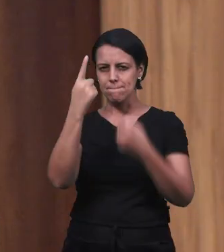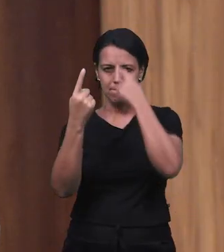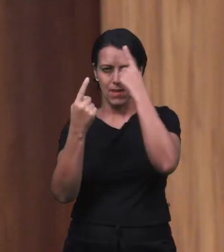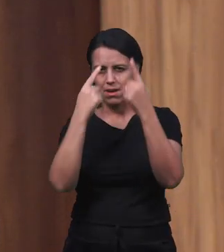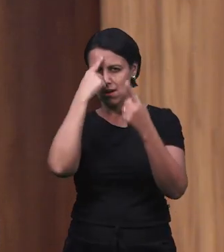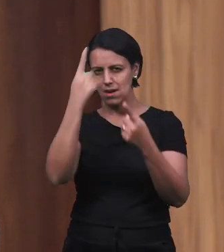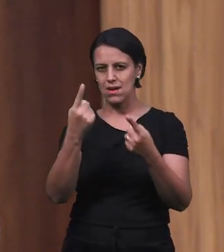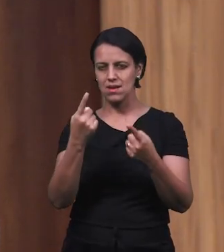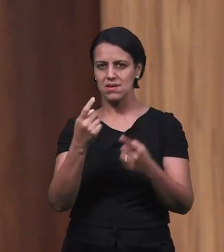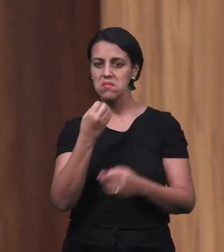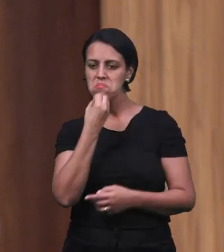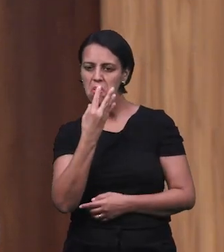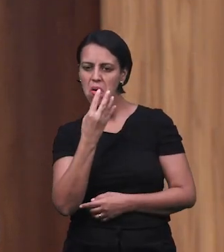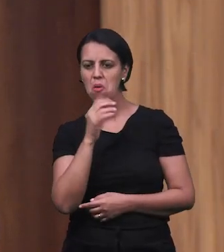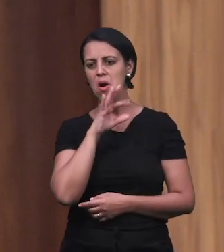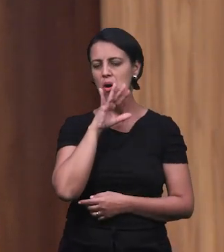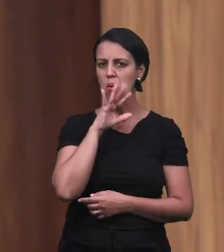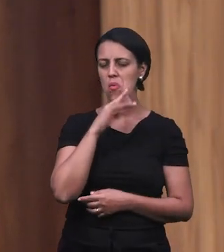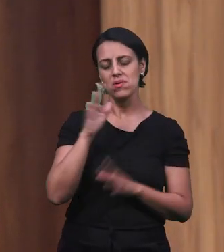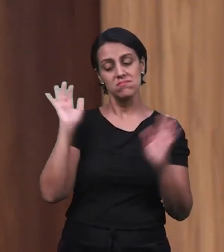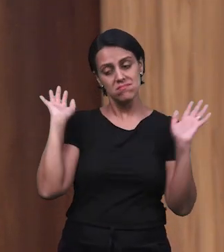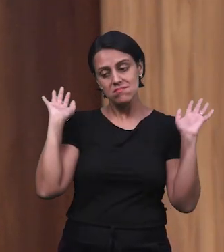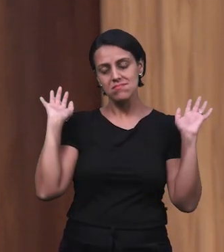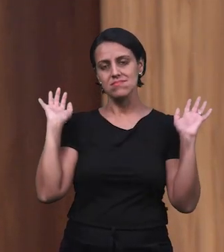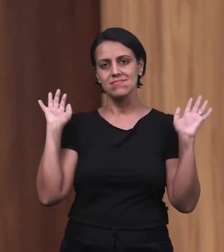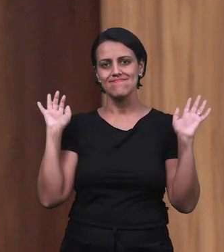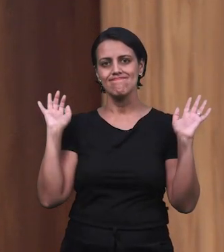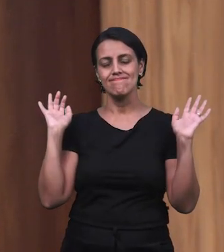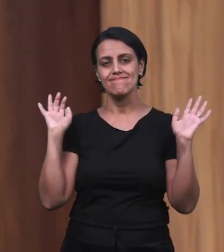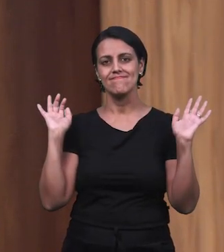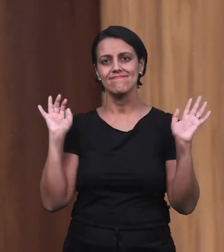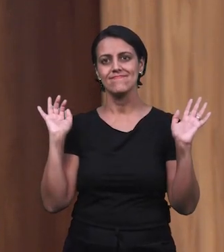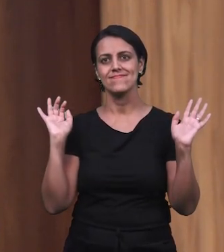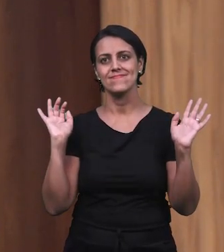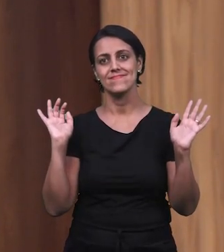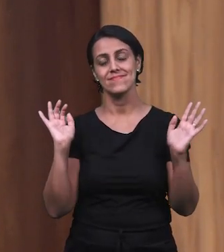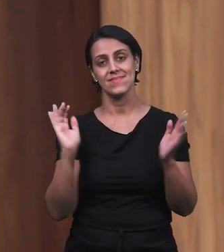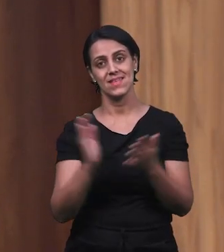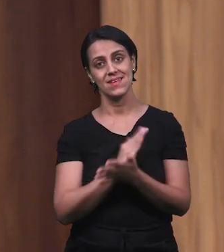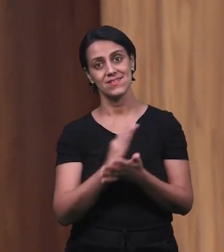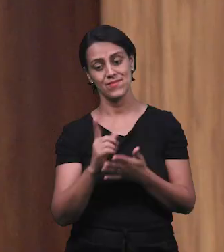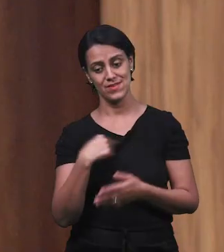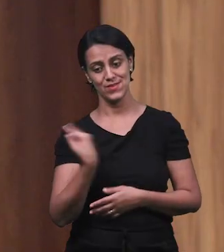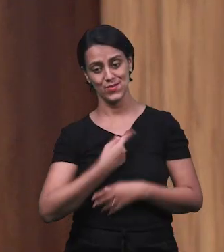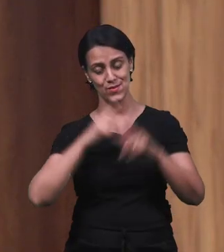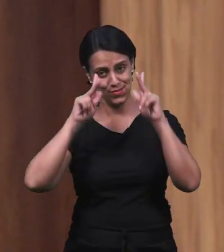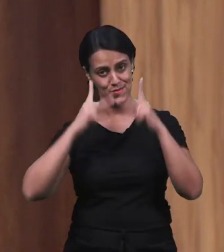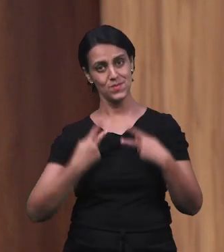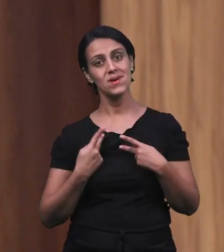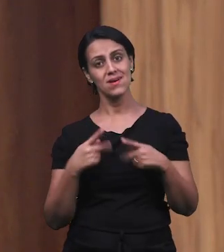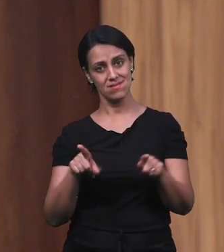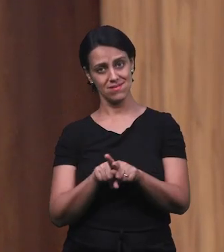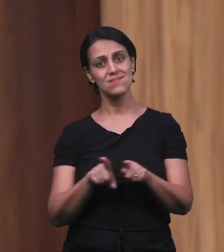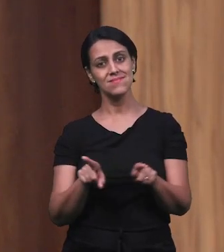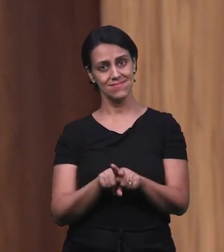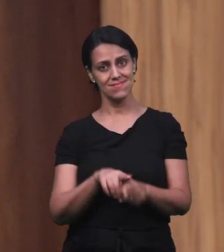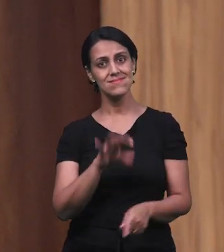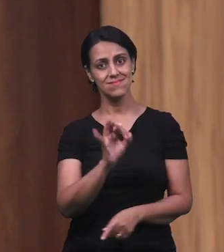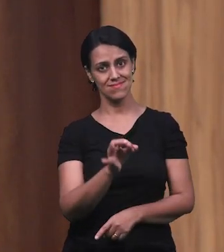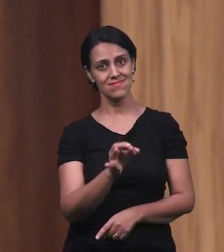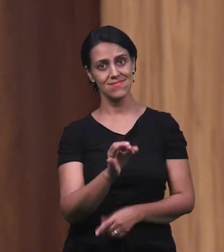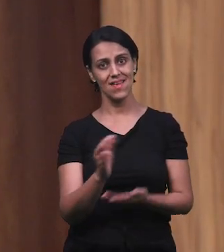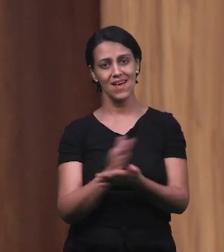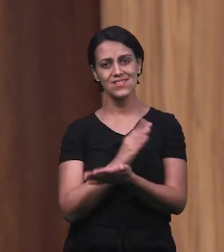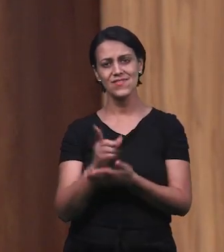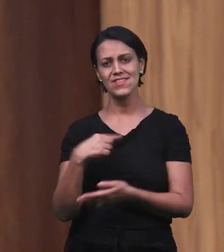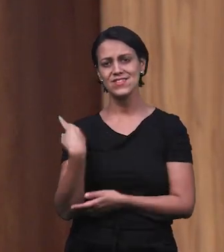boa ou não boa. Vamos dizer que de vez em quando nós homens fazemos isso com Deus também. Chegamos